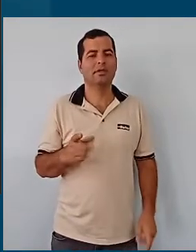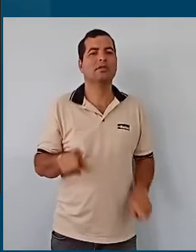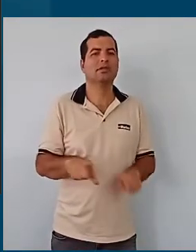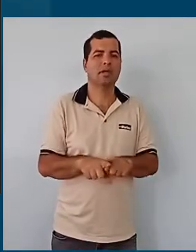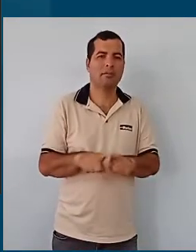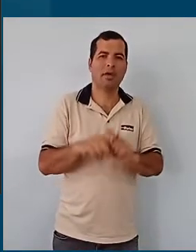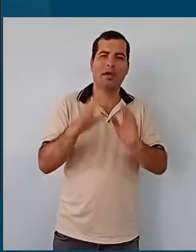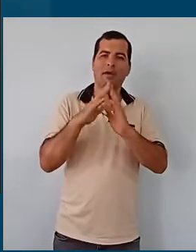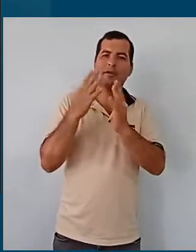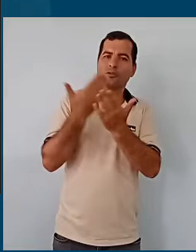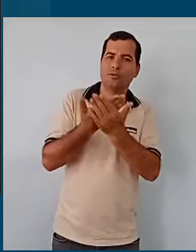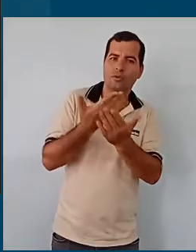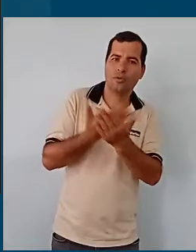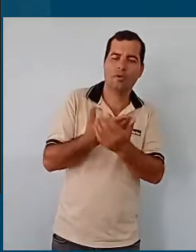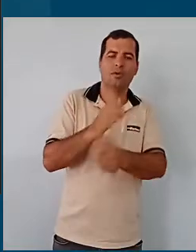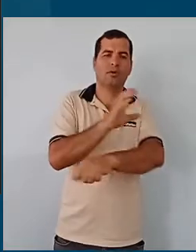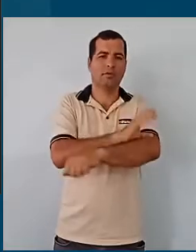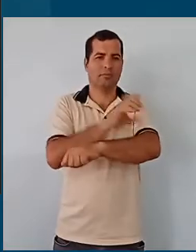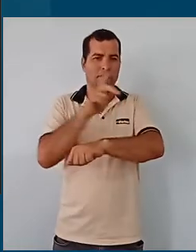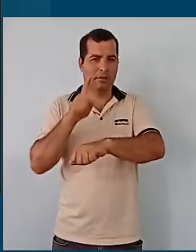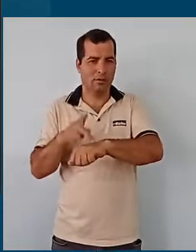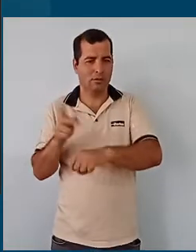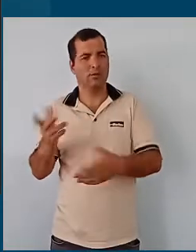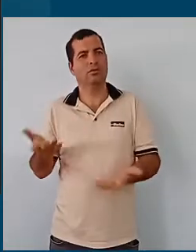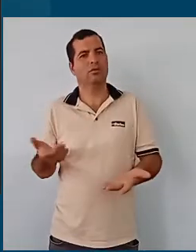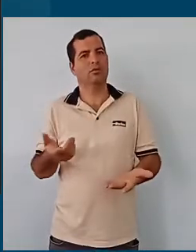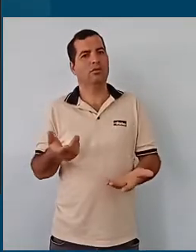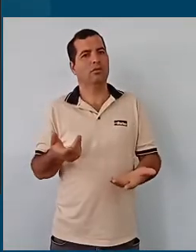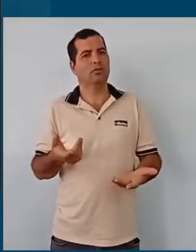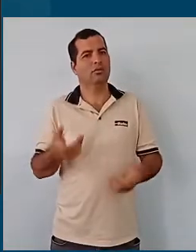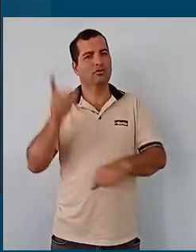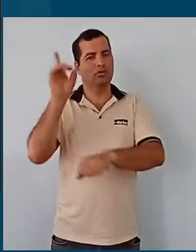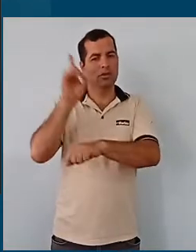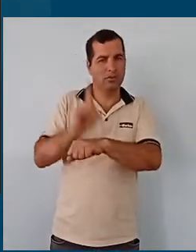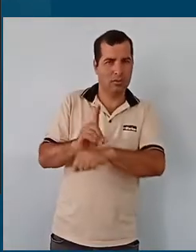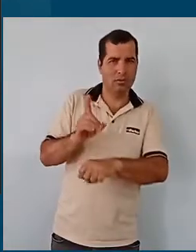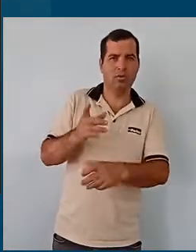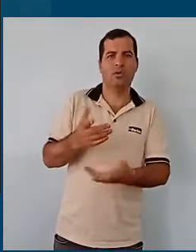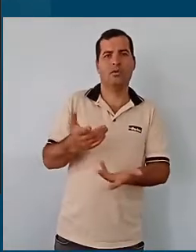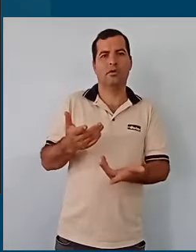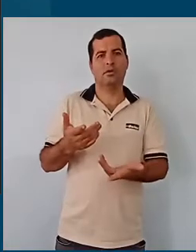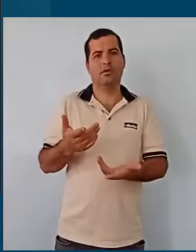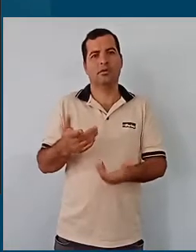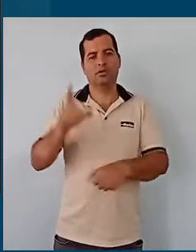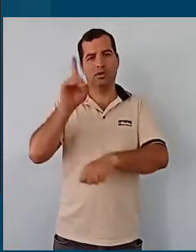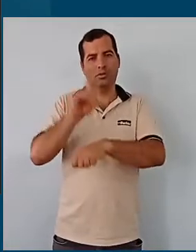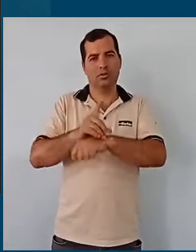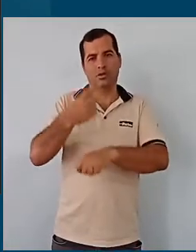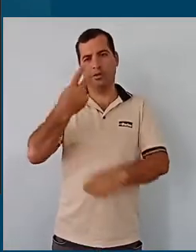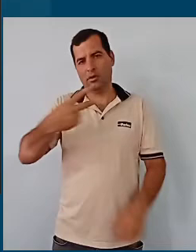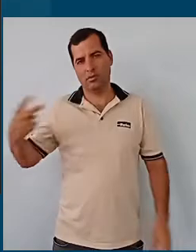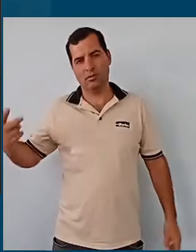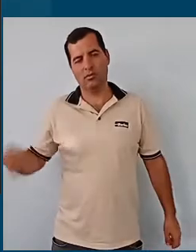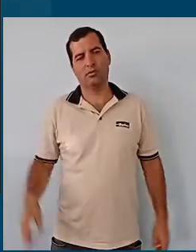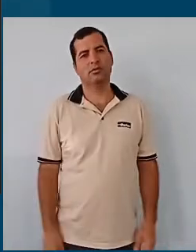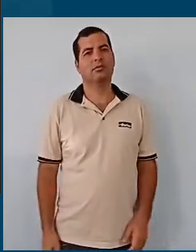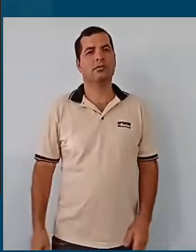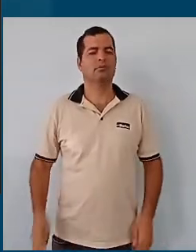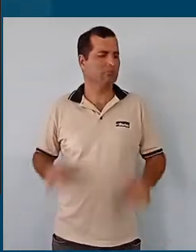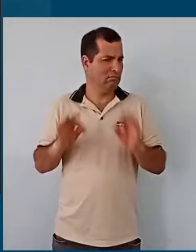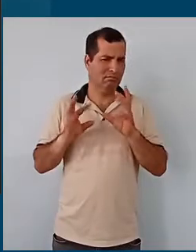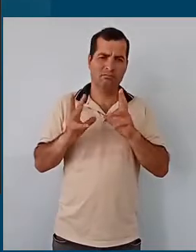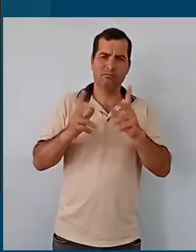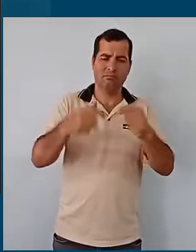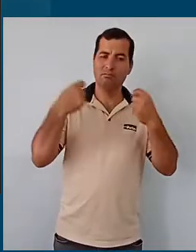etapas, envolvendo, portanto, coordenadores pedagógicos, o pessoal da gestão, os diretores e diretoras de escola, enfim, e